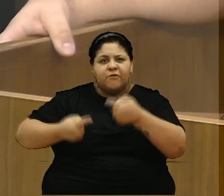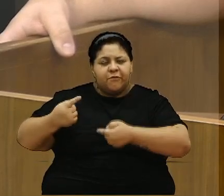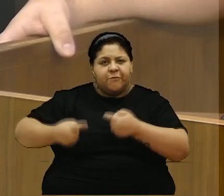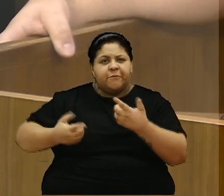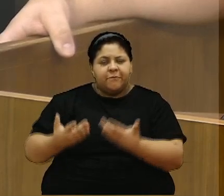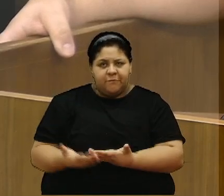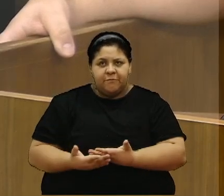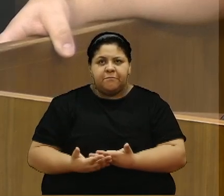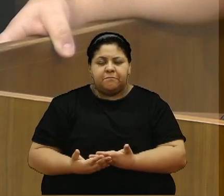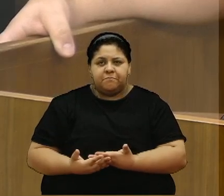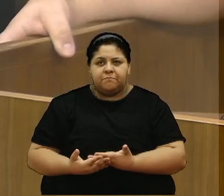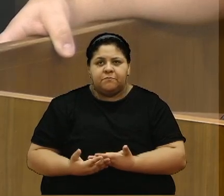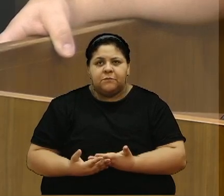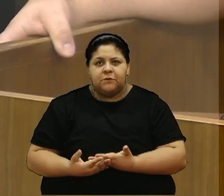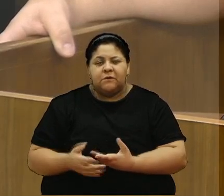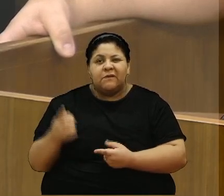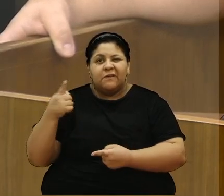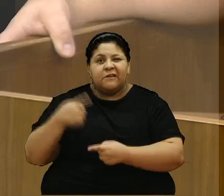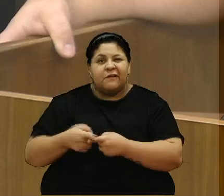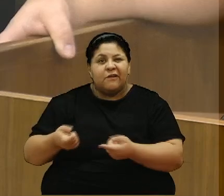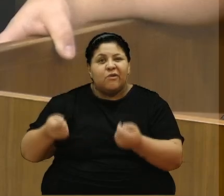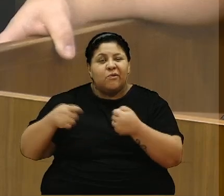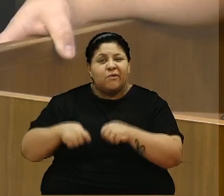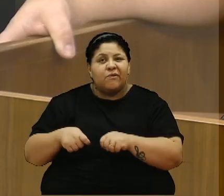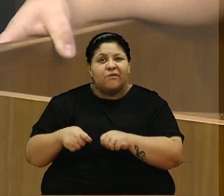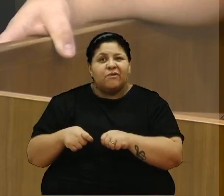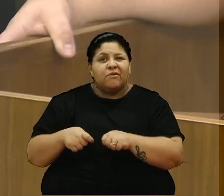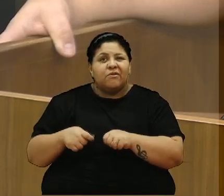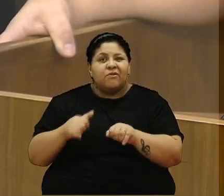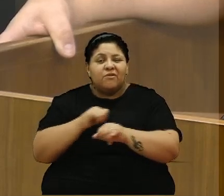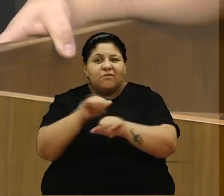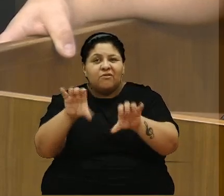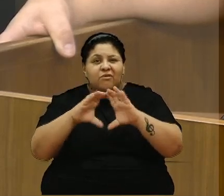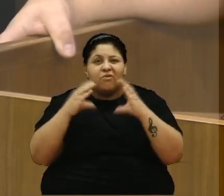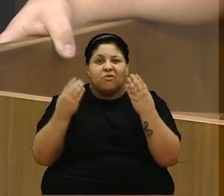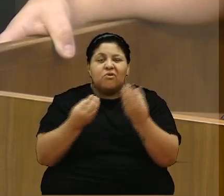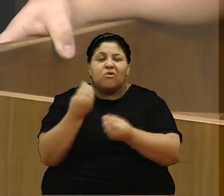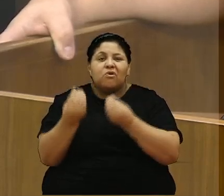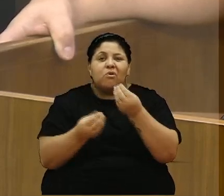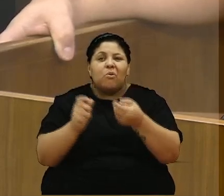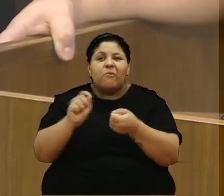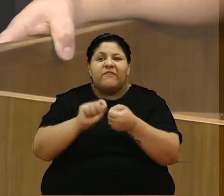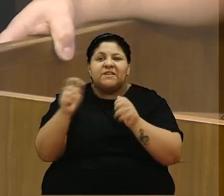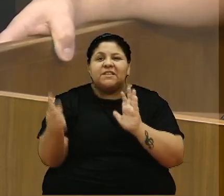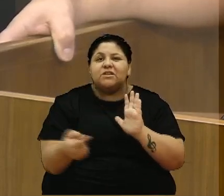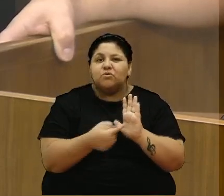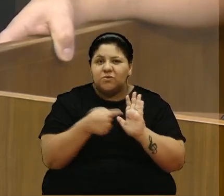isso, porque a gente precisa levar até a comunidade como fazer as denúncias